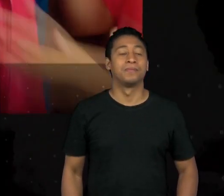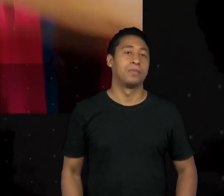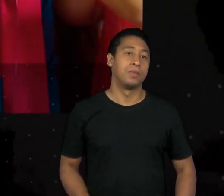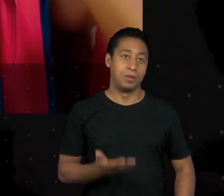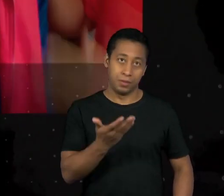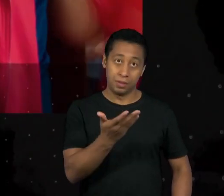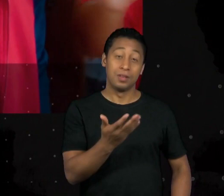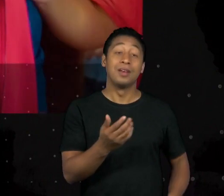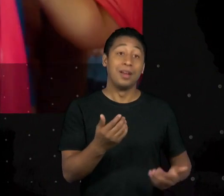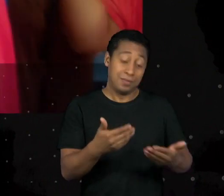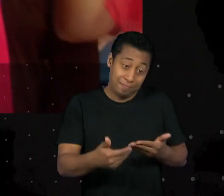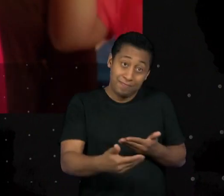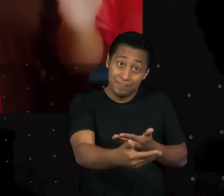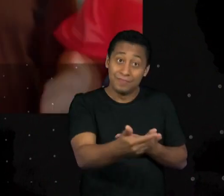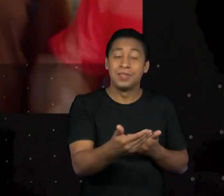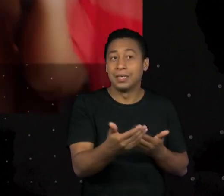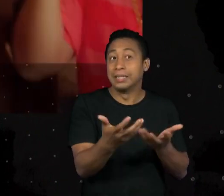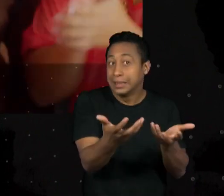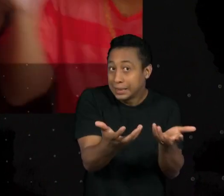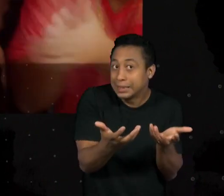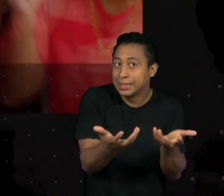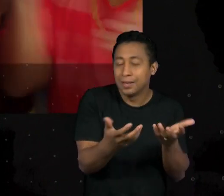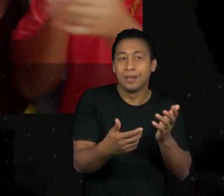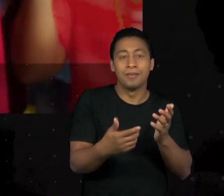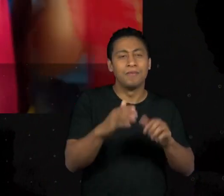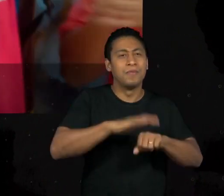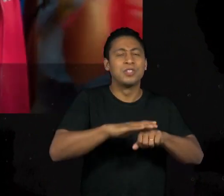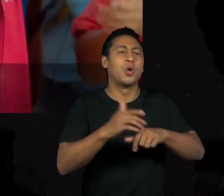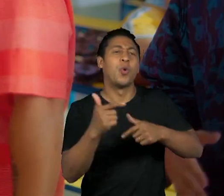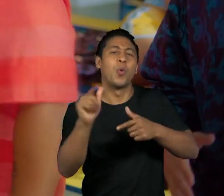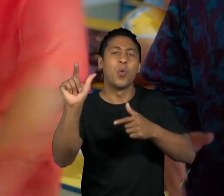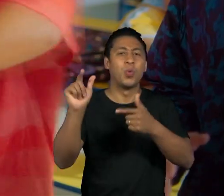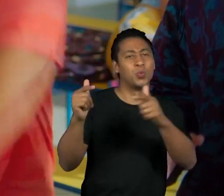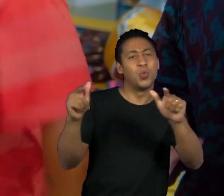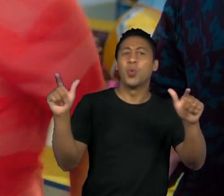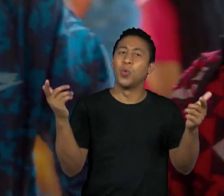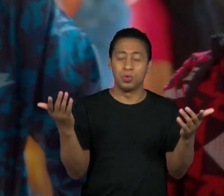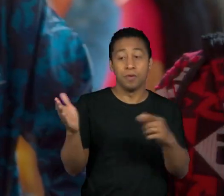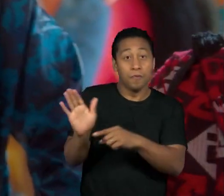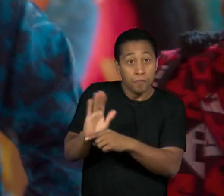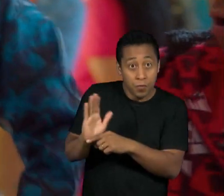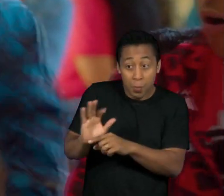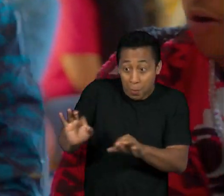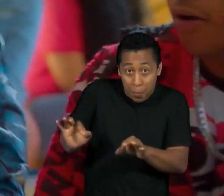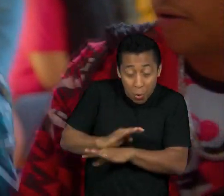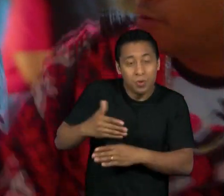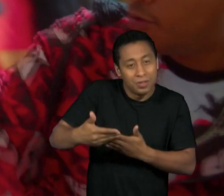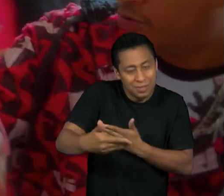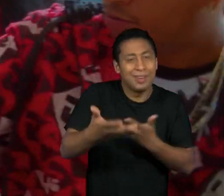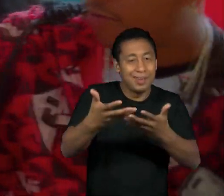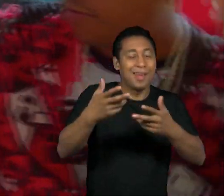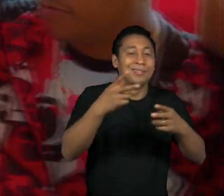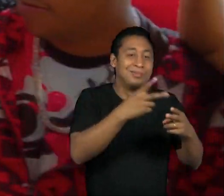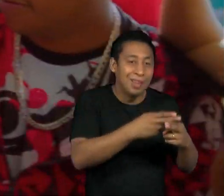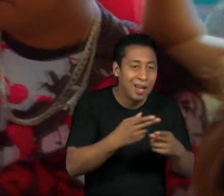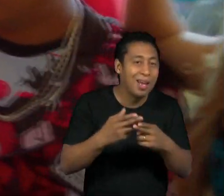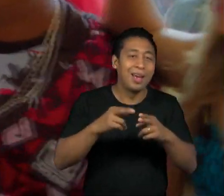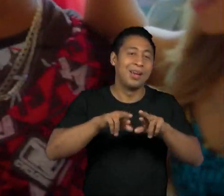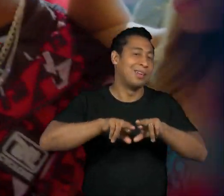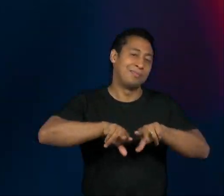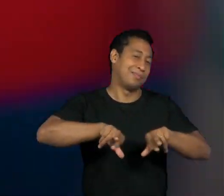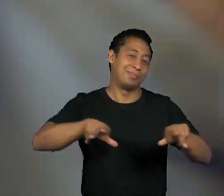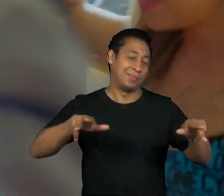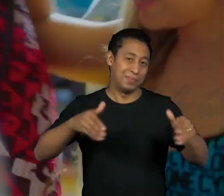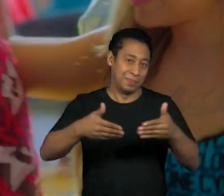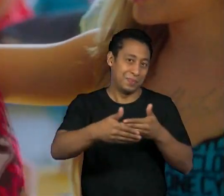espera avançar para outros formatos, avançar para outras temporadas, outros volumes aí